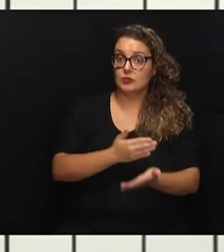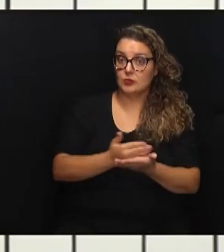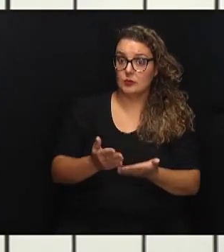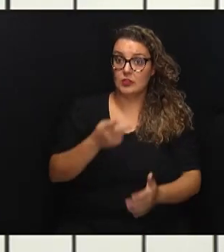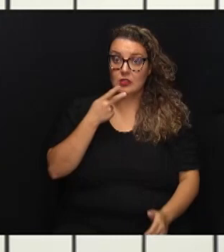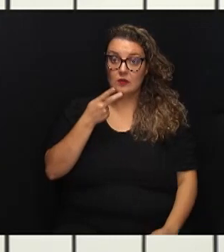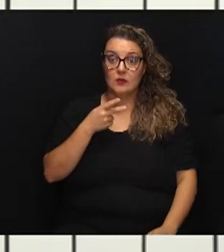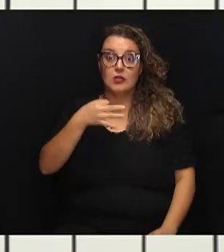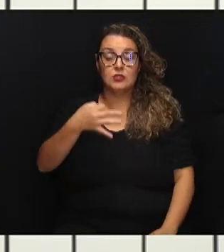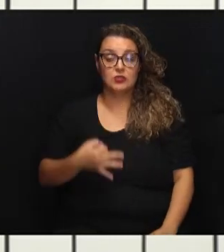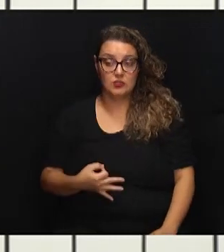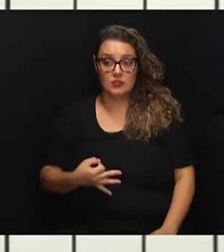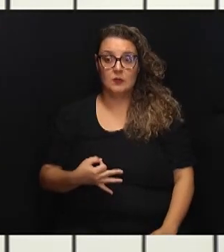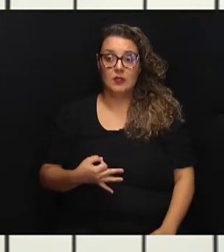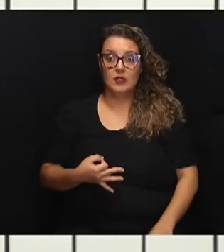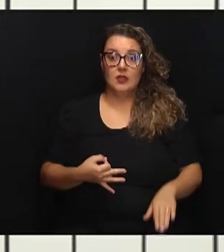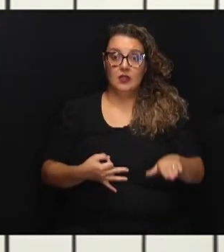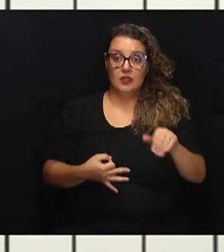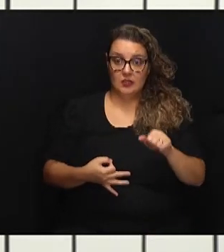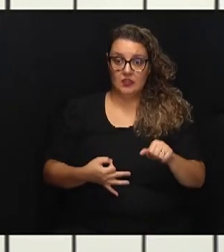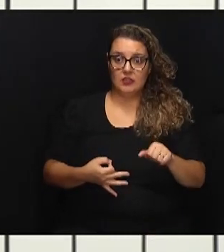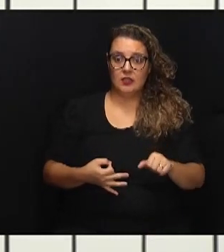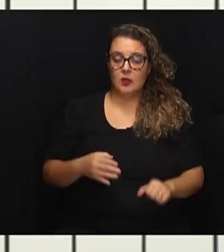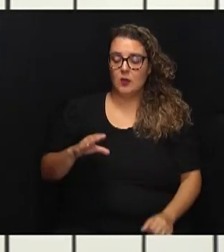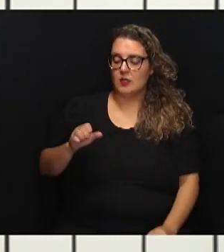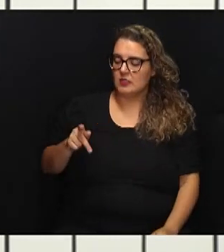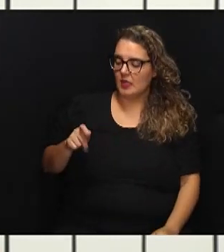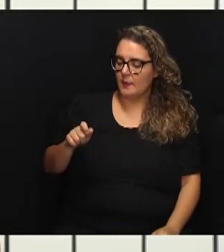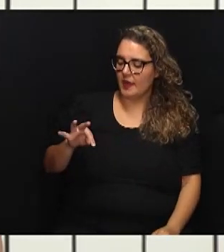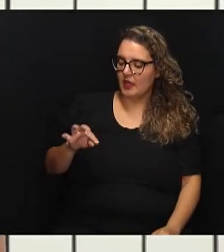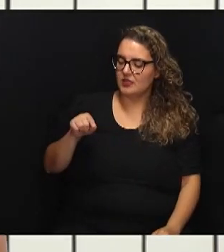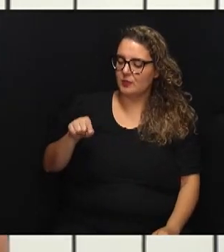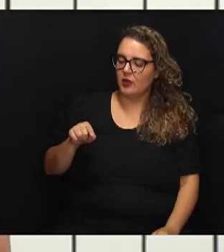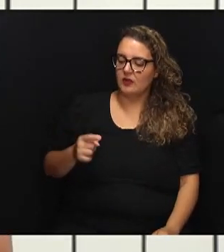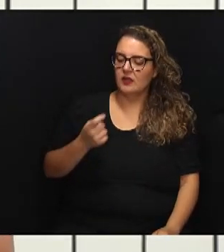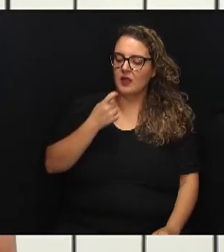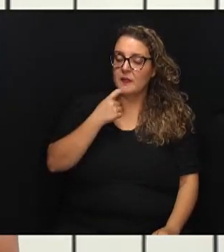falando justamente, acionando aqui o